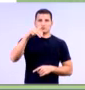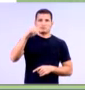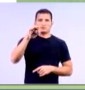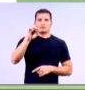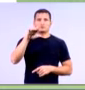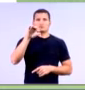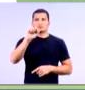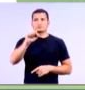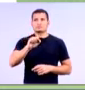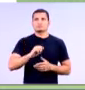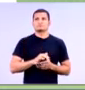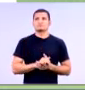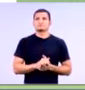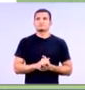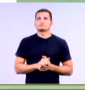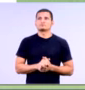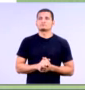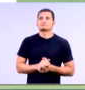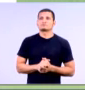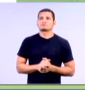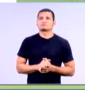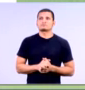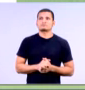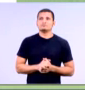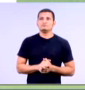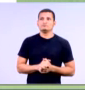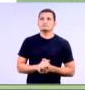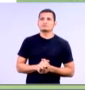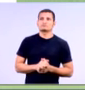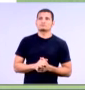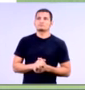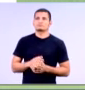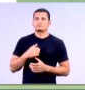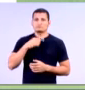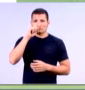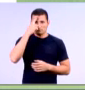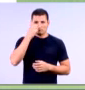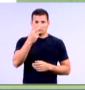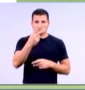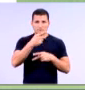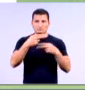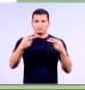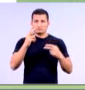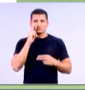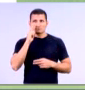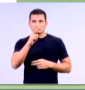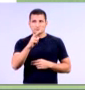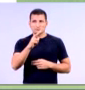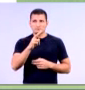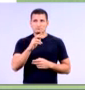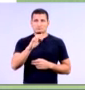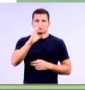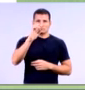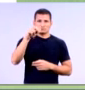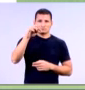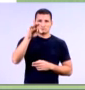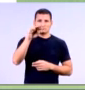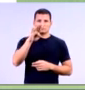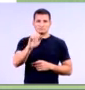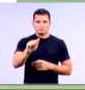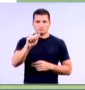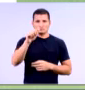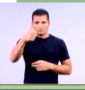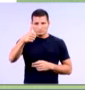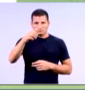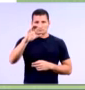olha como ficou muito legal. Eu criei aqui 2 objetos. Não sei se vocês estão vendo aqui, o objeto conta 1 e o objeto